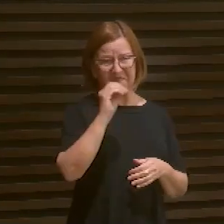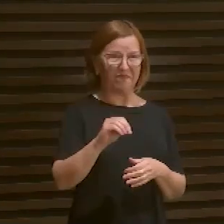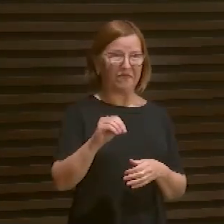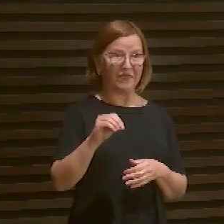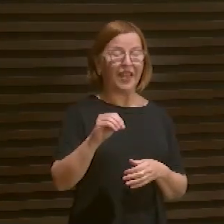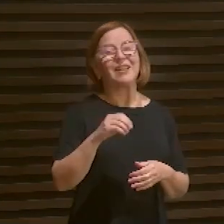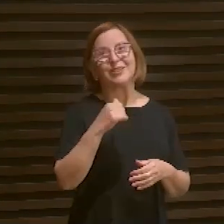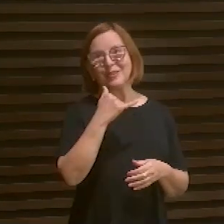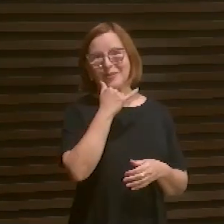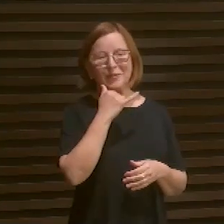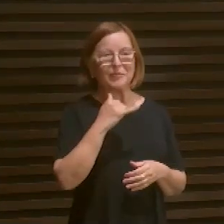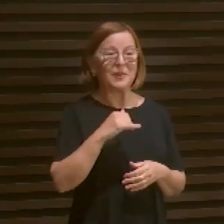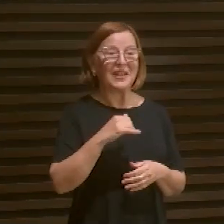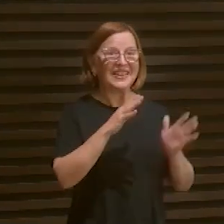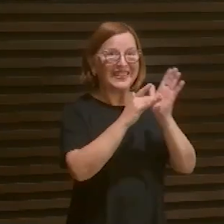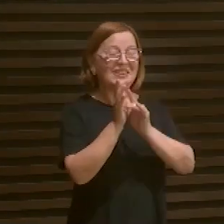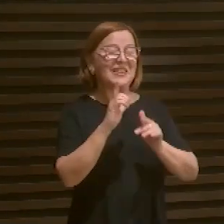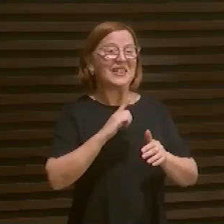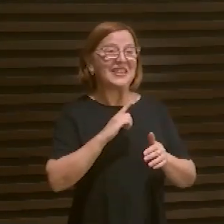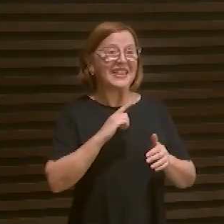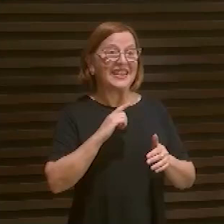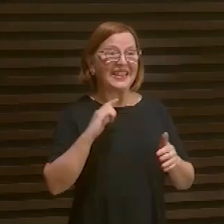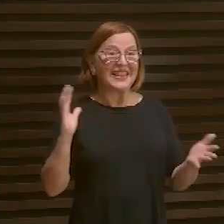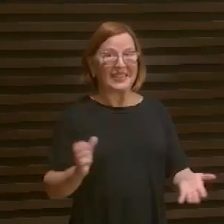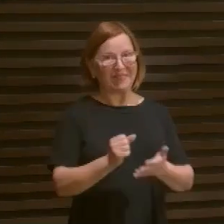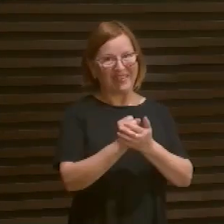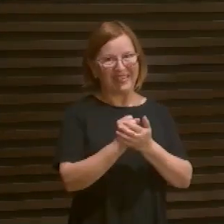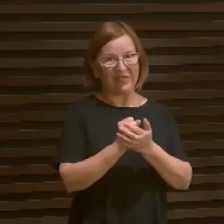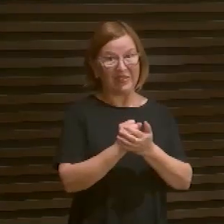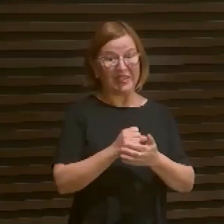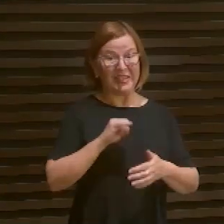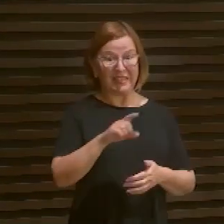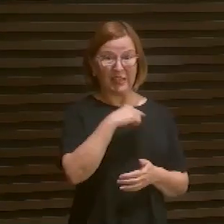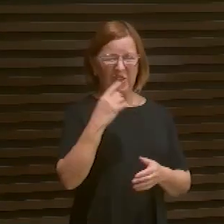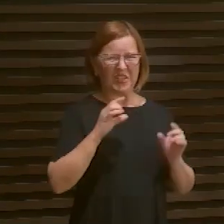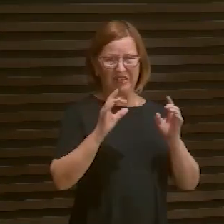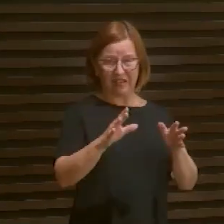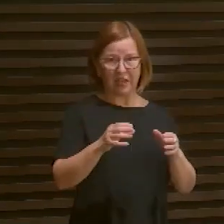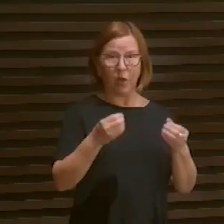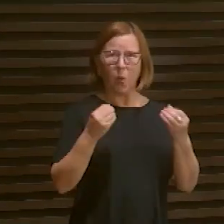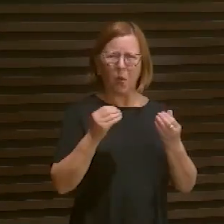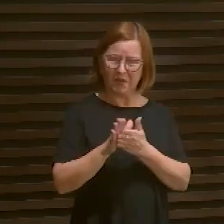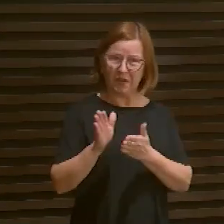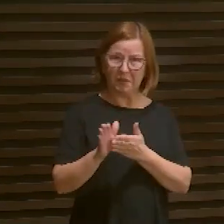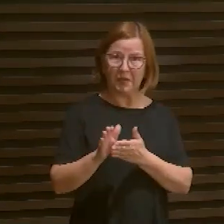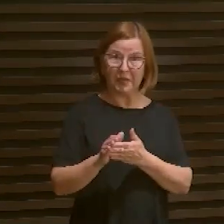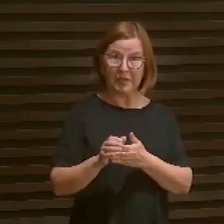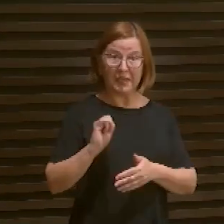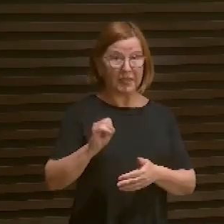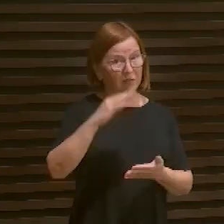salvação dele, como escaparemos se não dermos ouvidos a essa tão